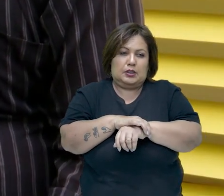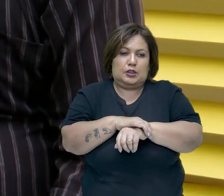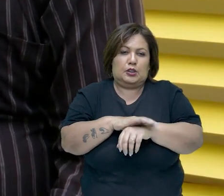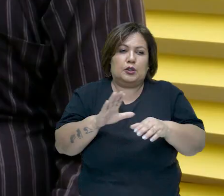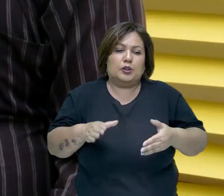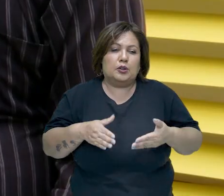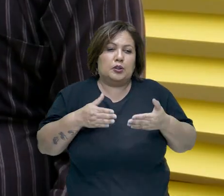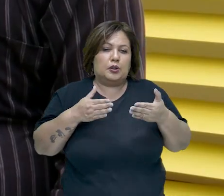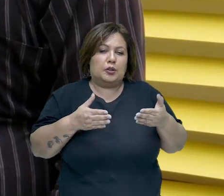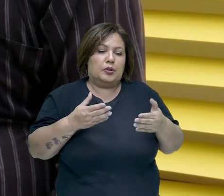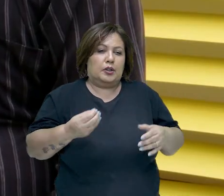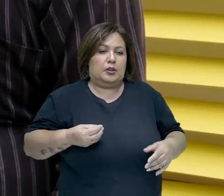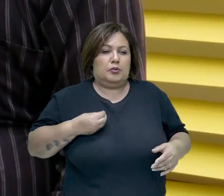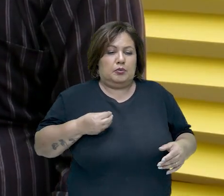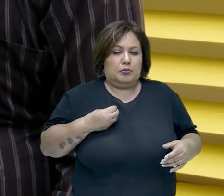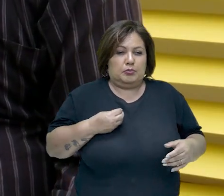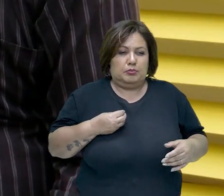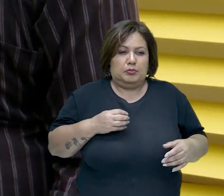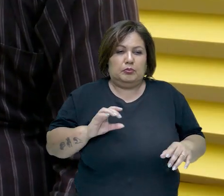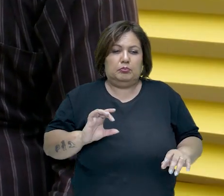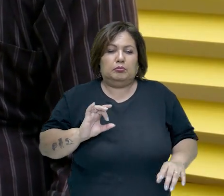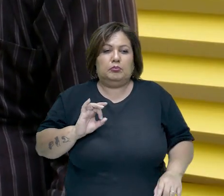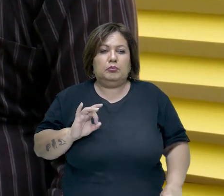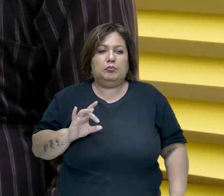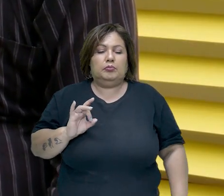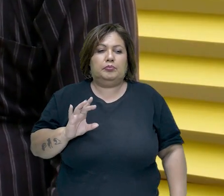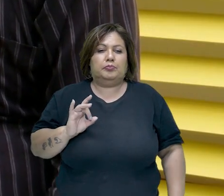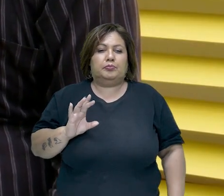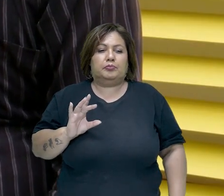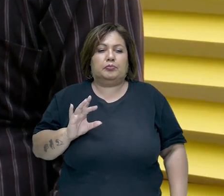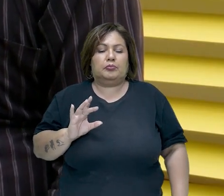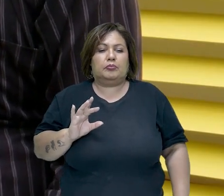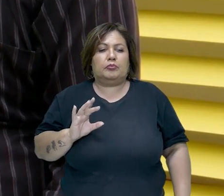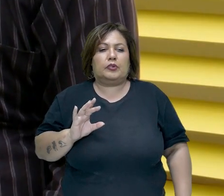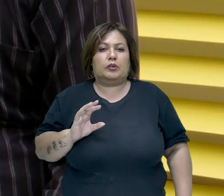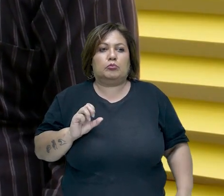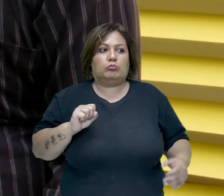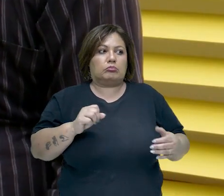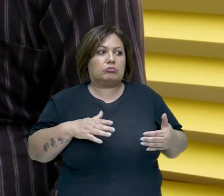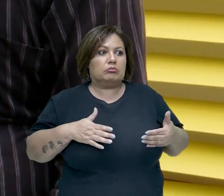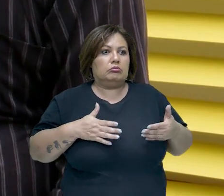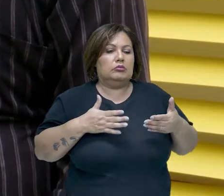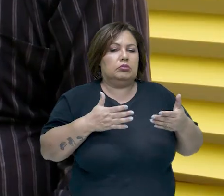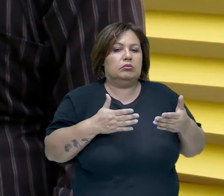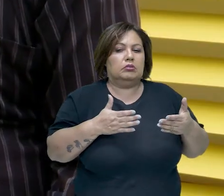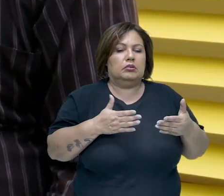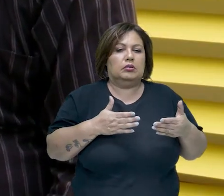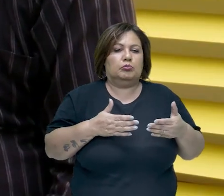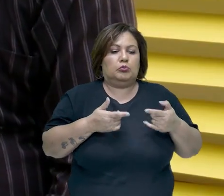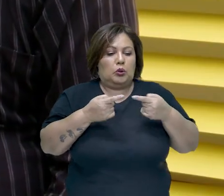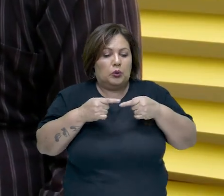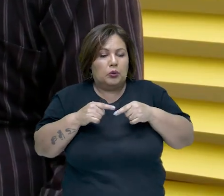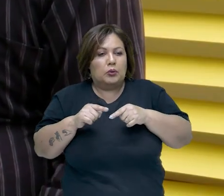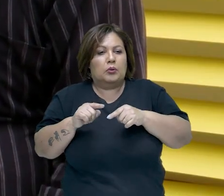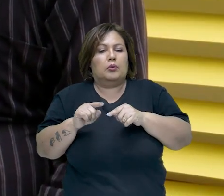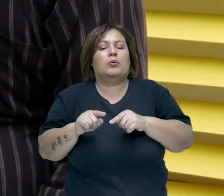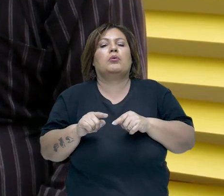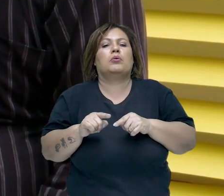para agir na prevenção. Só a ação ostensiva de